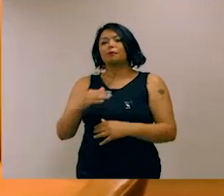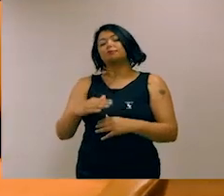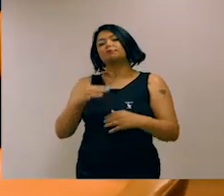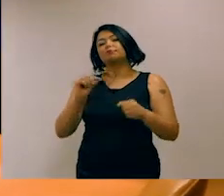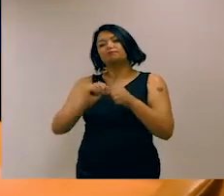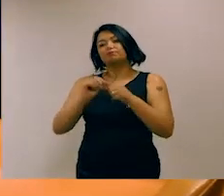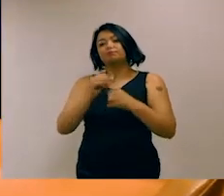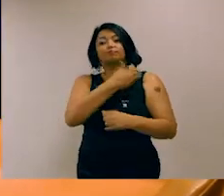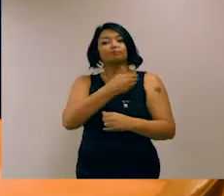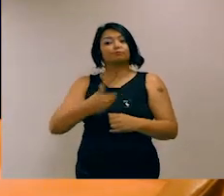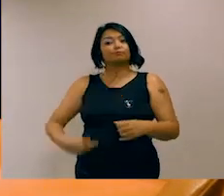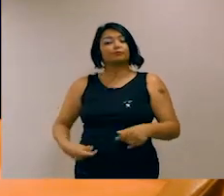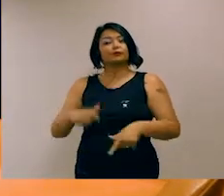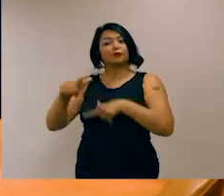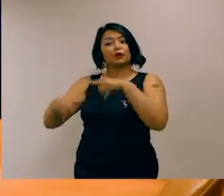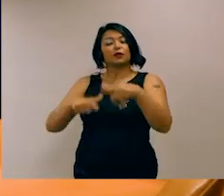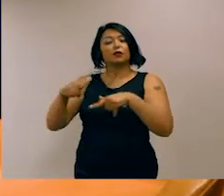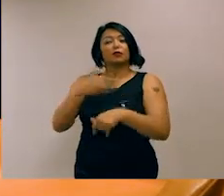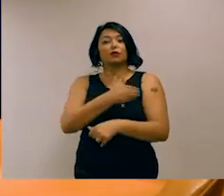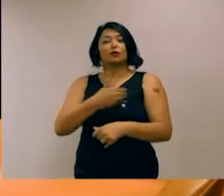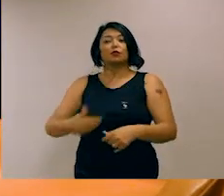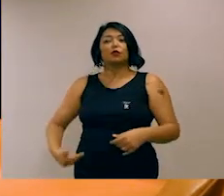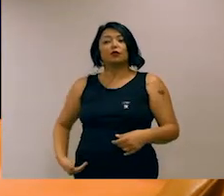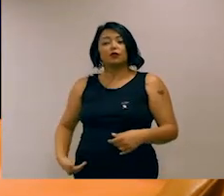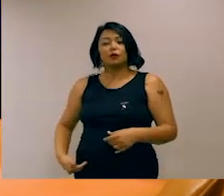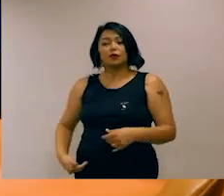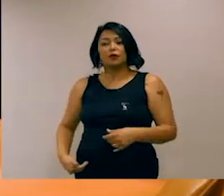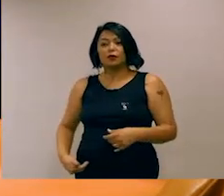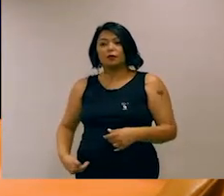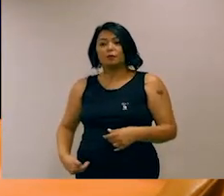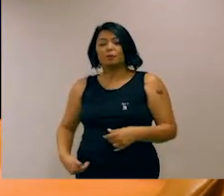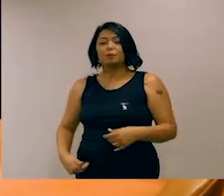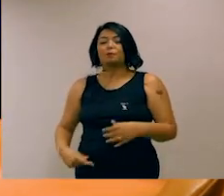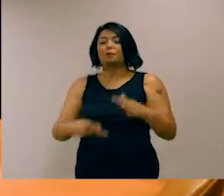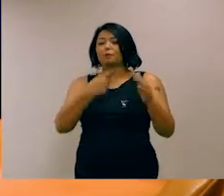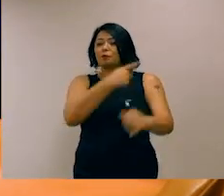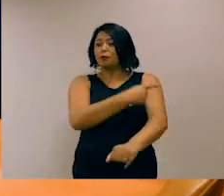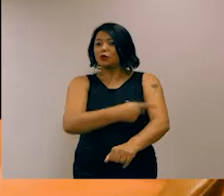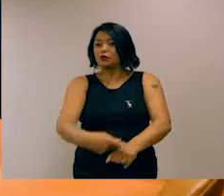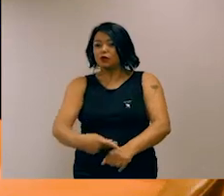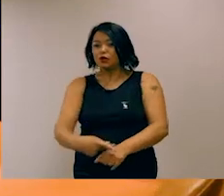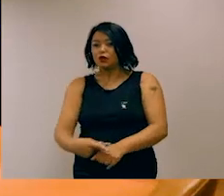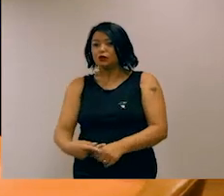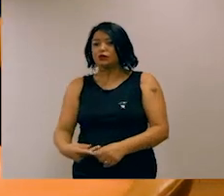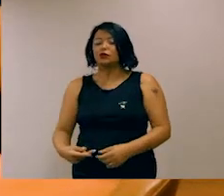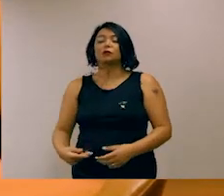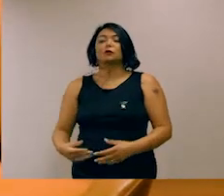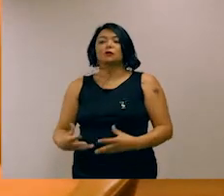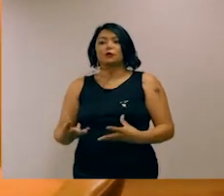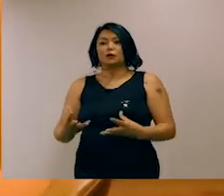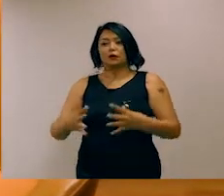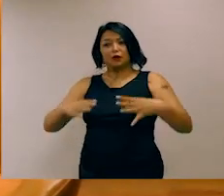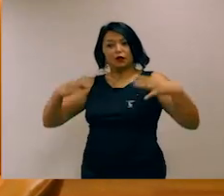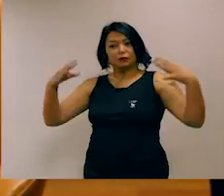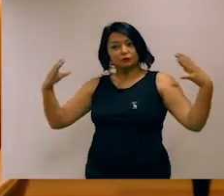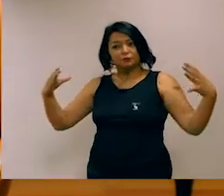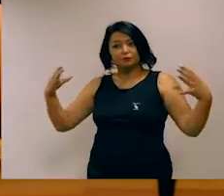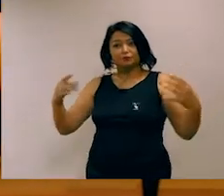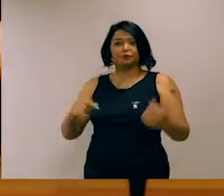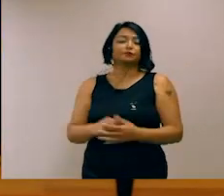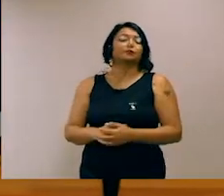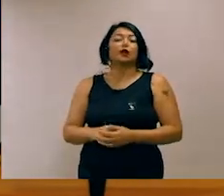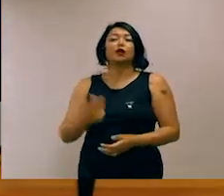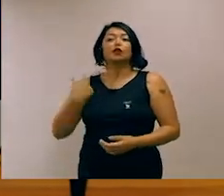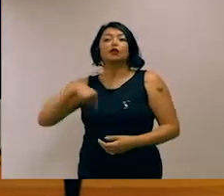Nós trabalhamos com os governos, com projetos de alto impacto em larga escala. Vocês podem ver